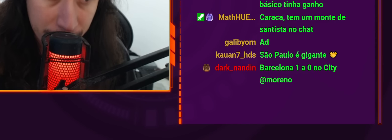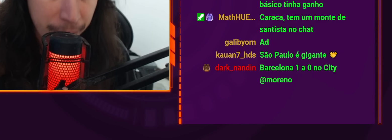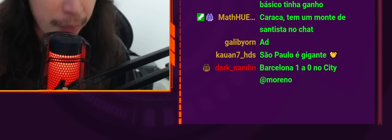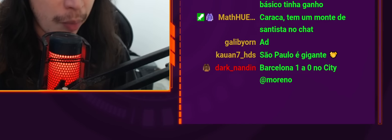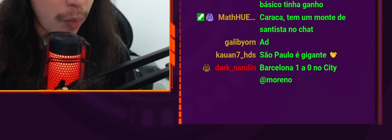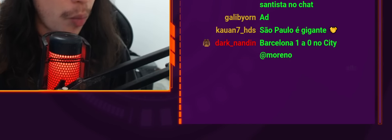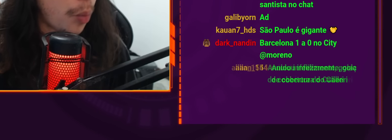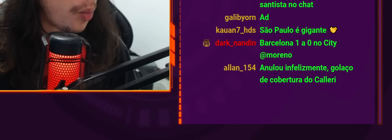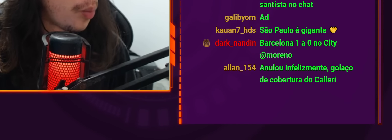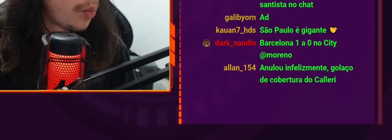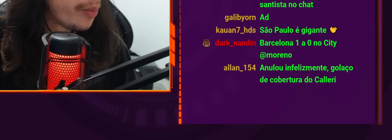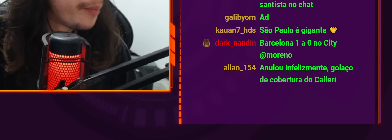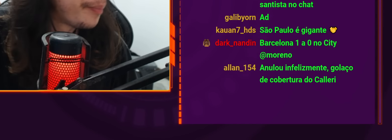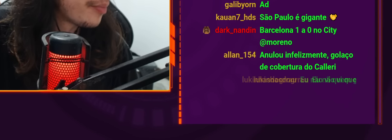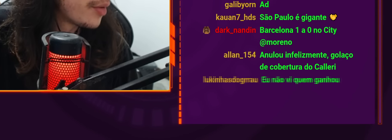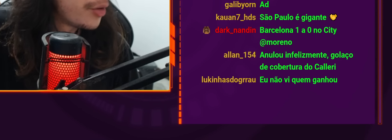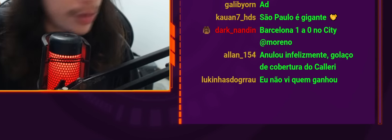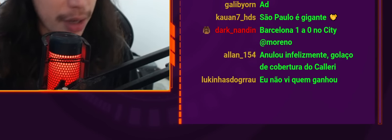boa.